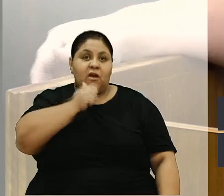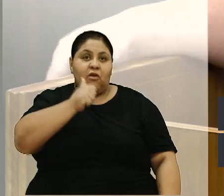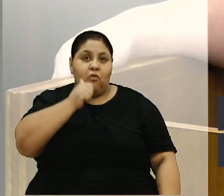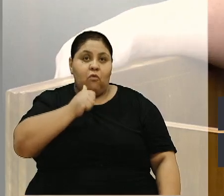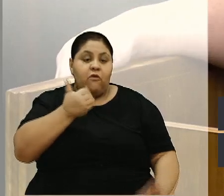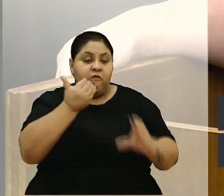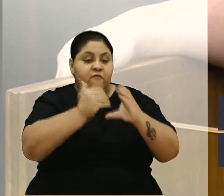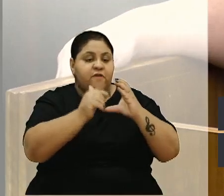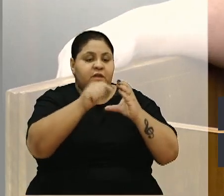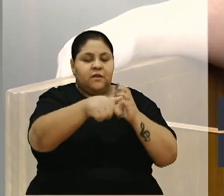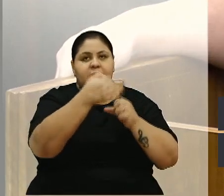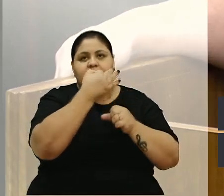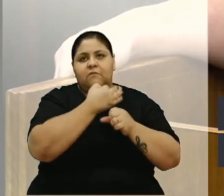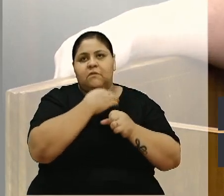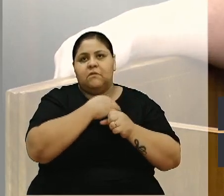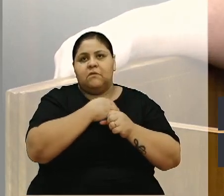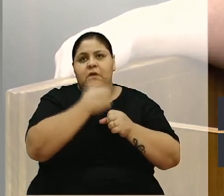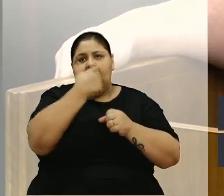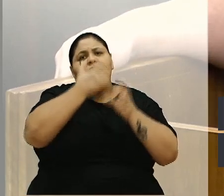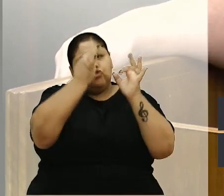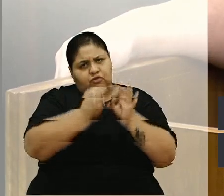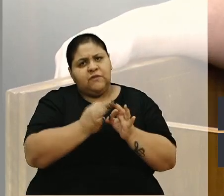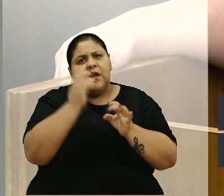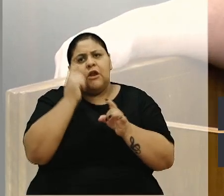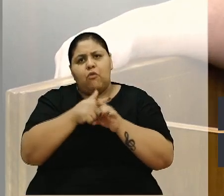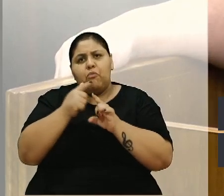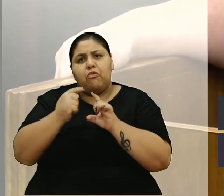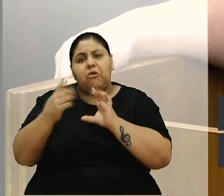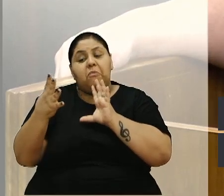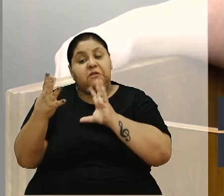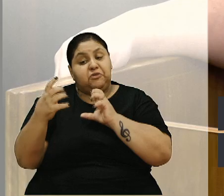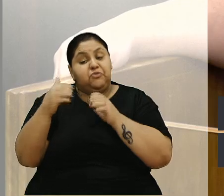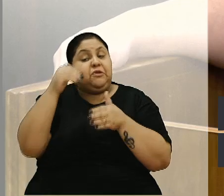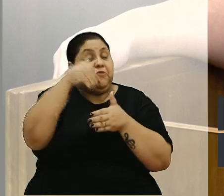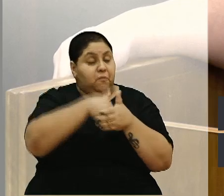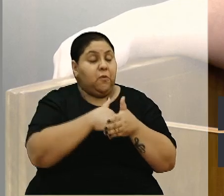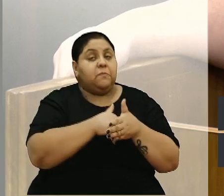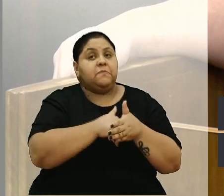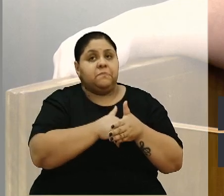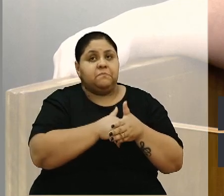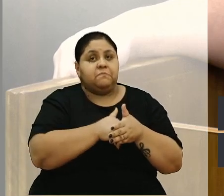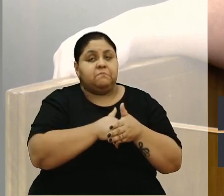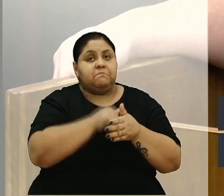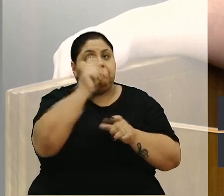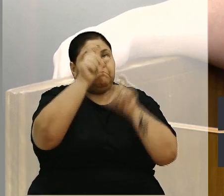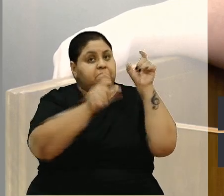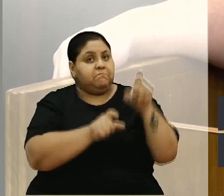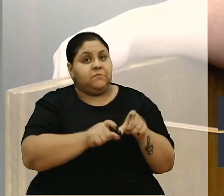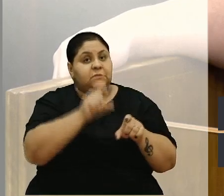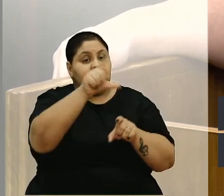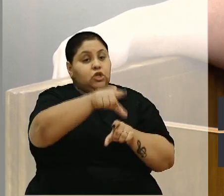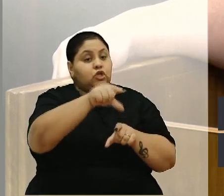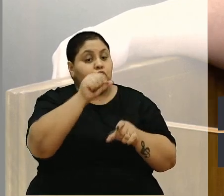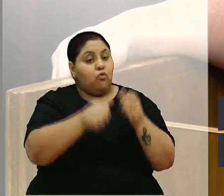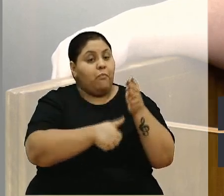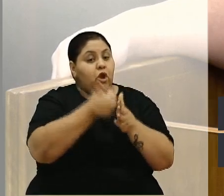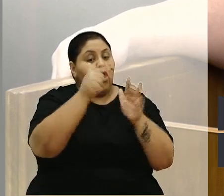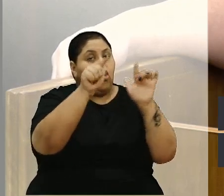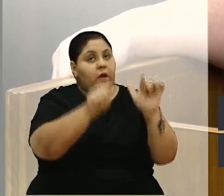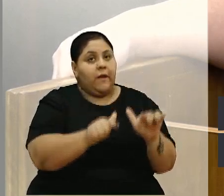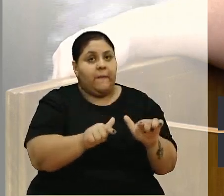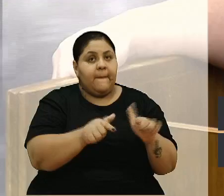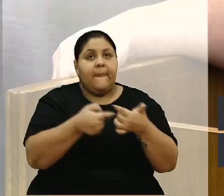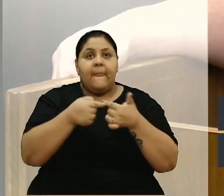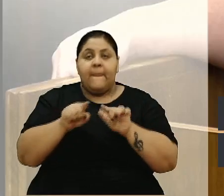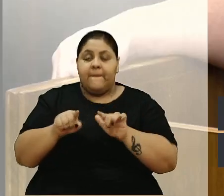do Sul. Acho justo, porque vai ser uma disputa no voto, né, uma disputa onde as pessoas vão escolher o melhor local. Mas